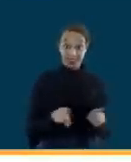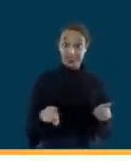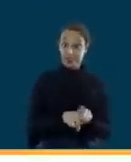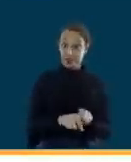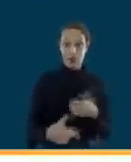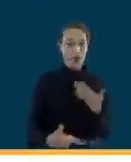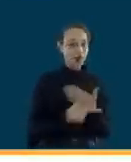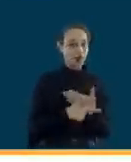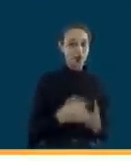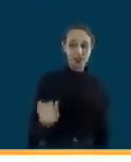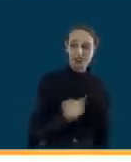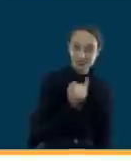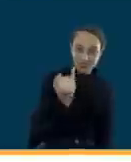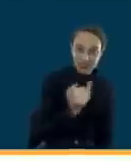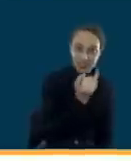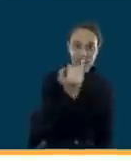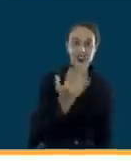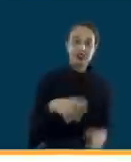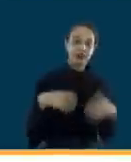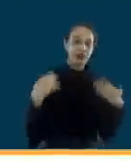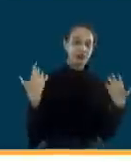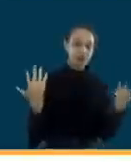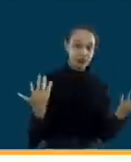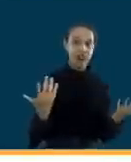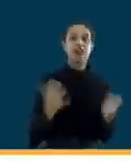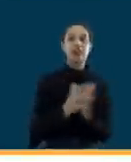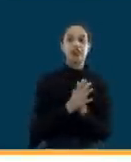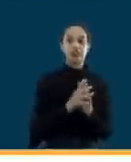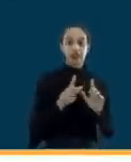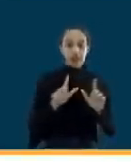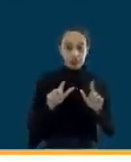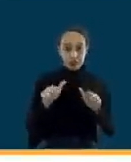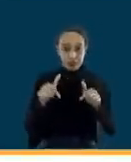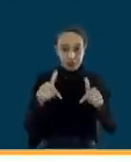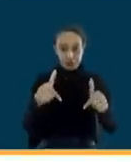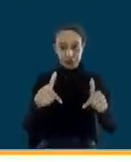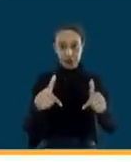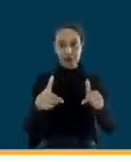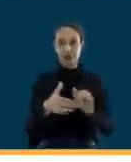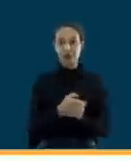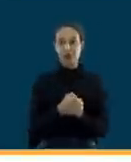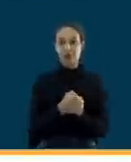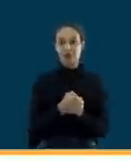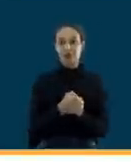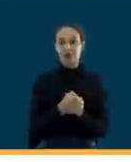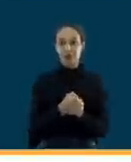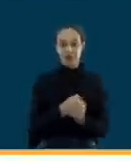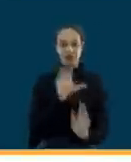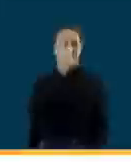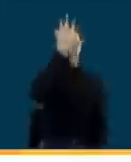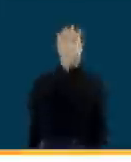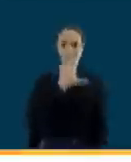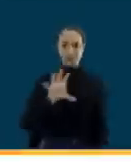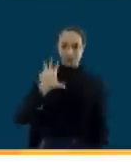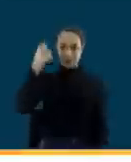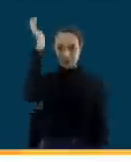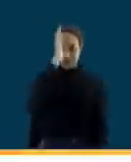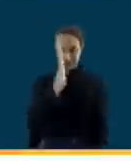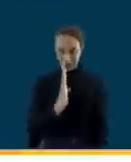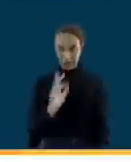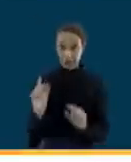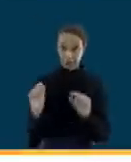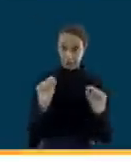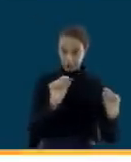fundamental, enfim, e das manifestações mais variadas nos diversos cantos do Brasil. E, para isso,